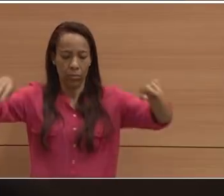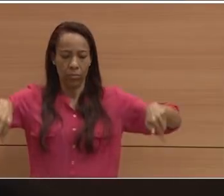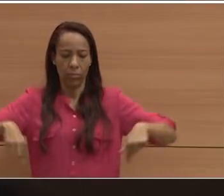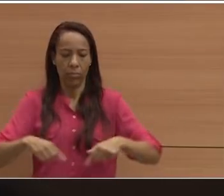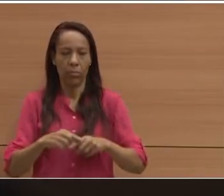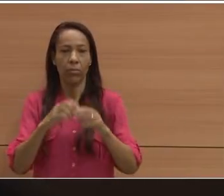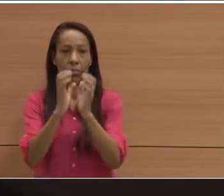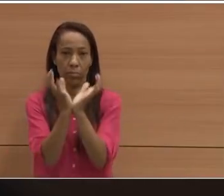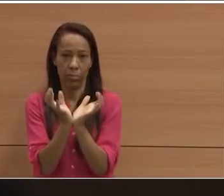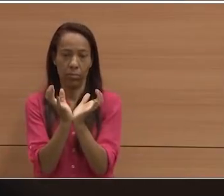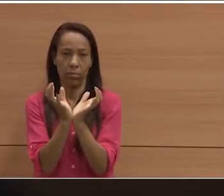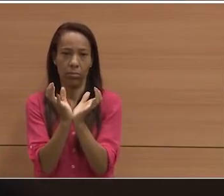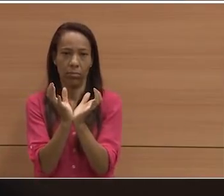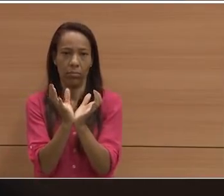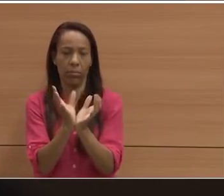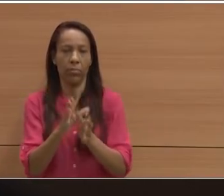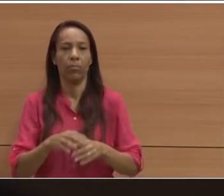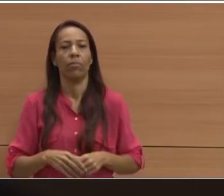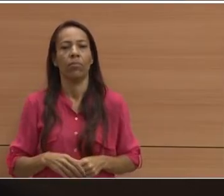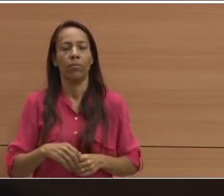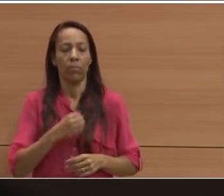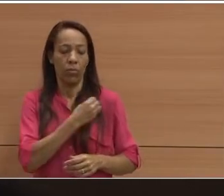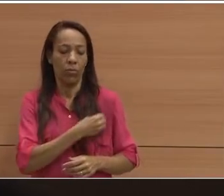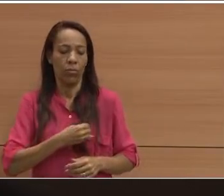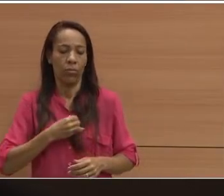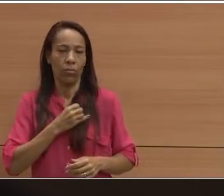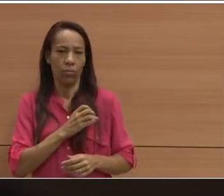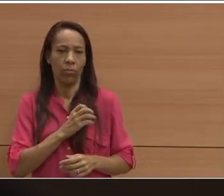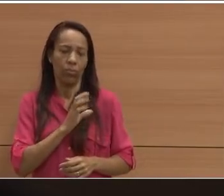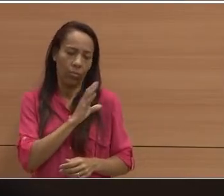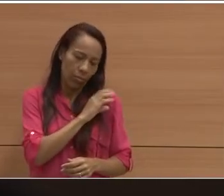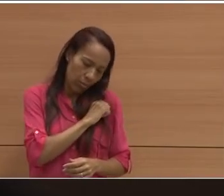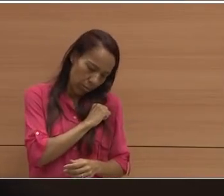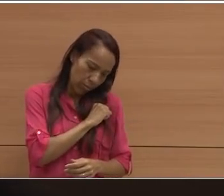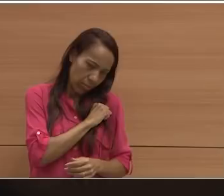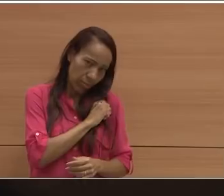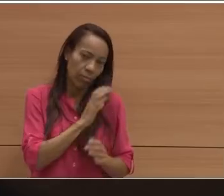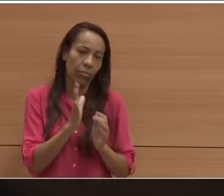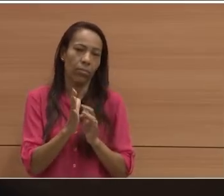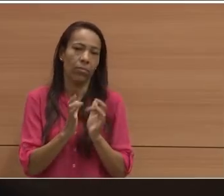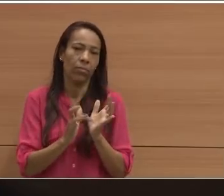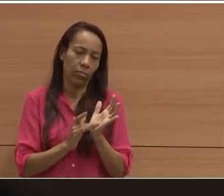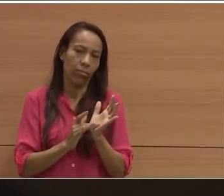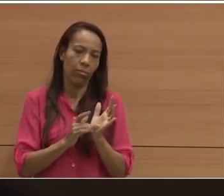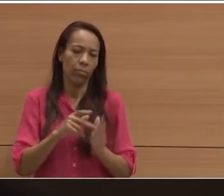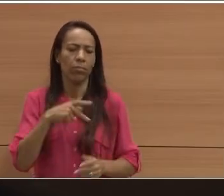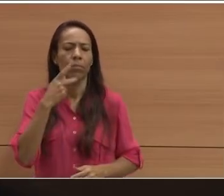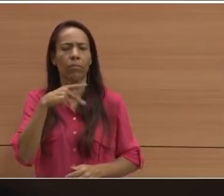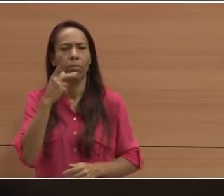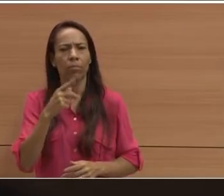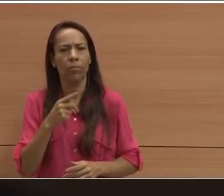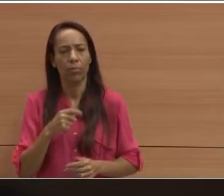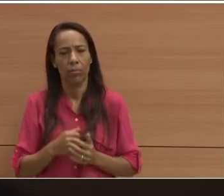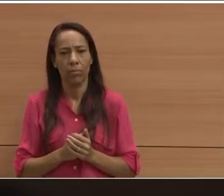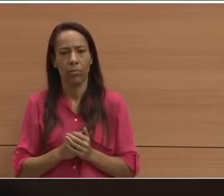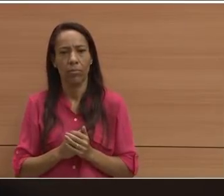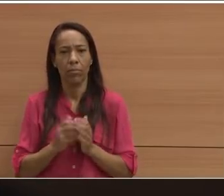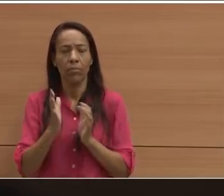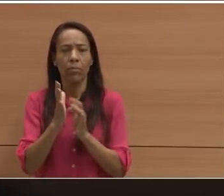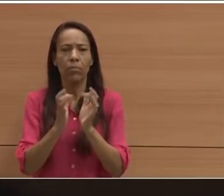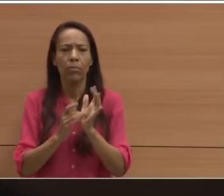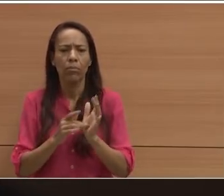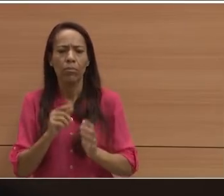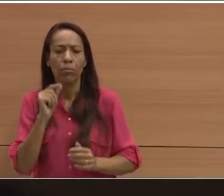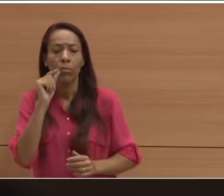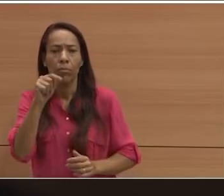Jesus e perguntara: Senhor, quem é o traidor? Esse é o João, apóstolo João. Vendo-o, pois, Pedro perguntou a Jesus: